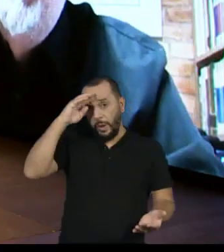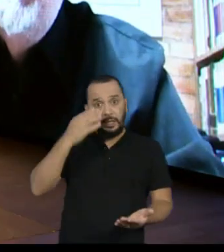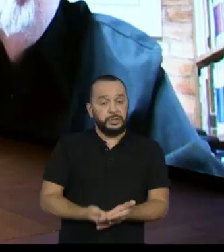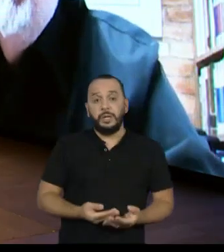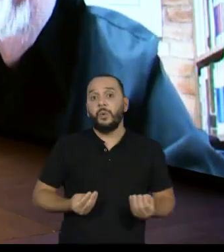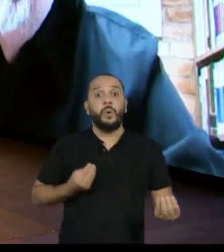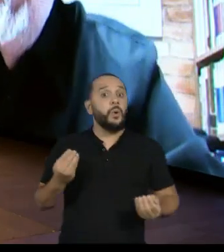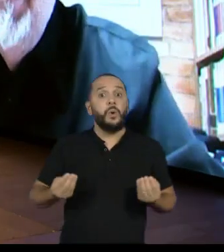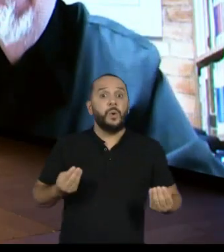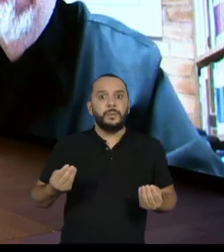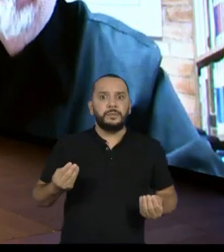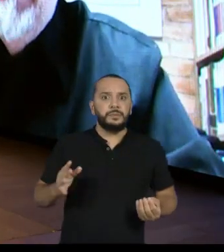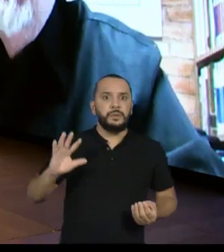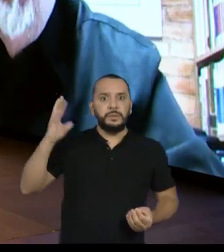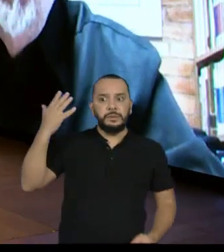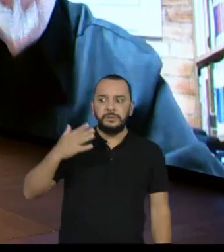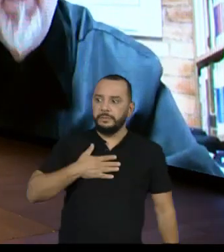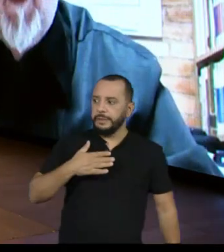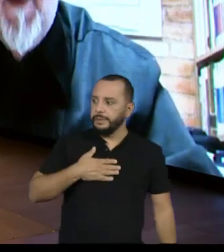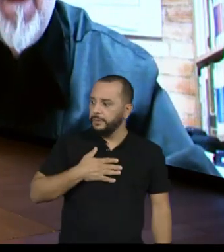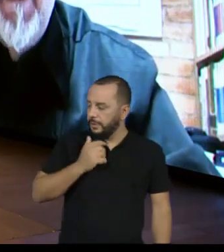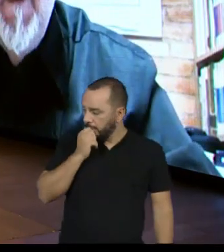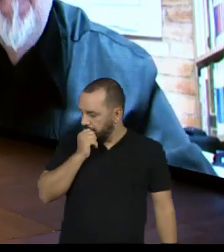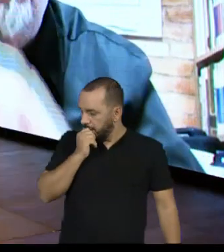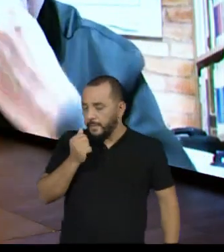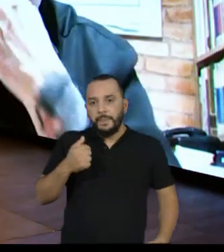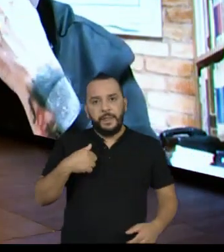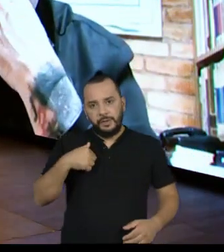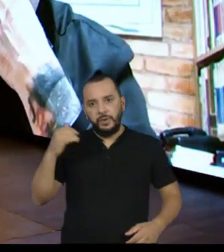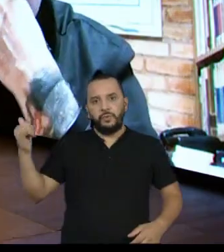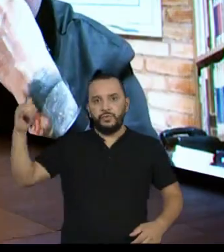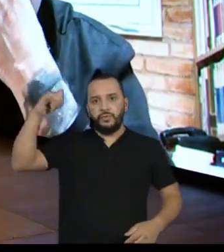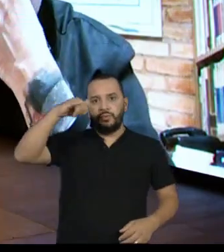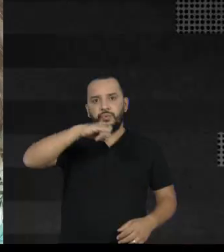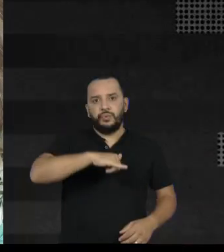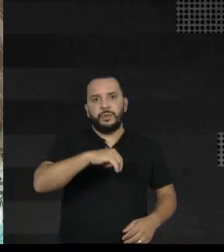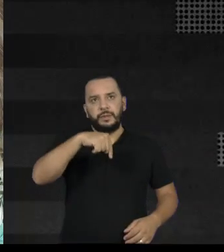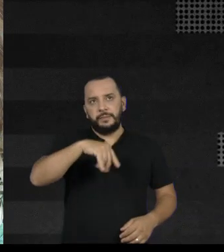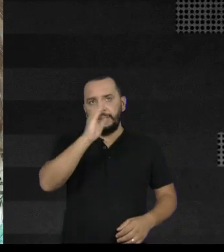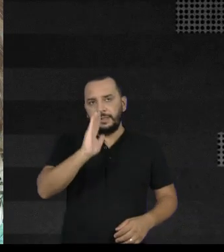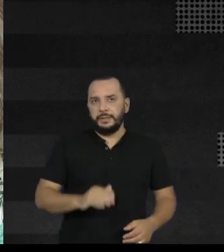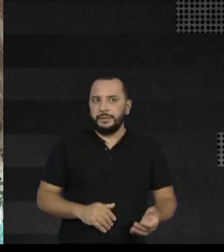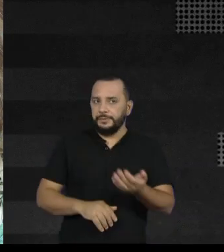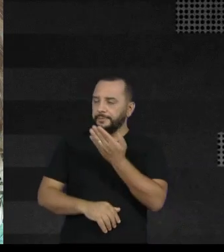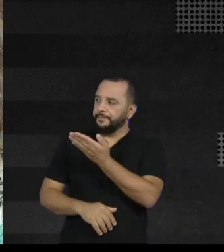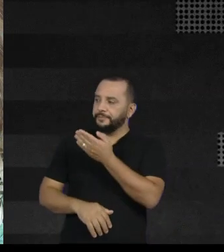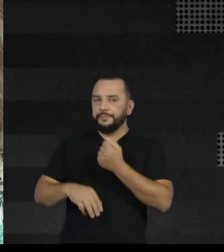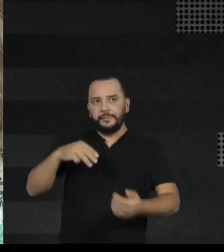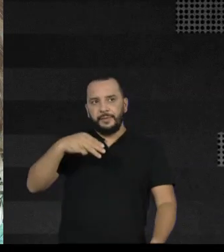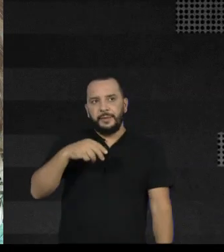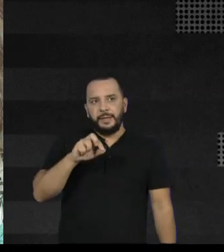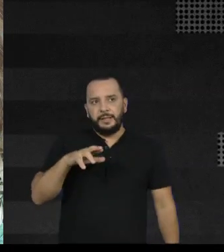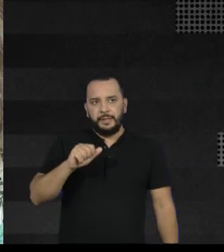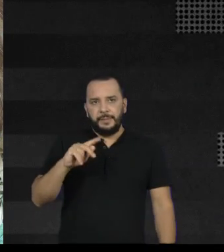ia no ensaio da Royal Shakespeare Company, eu ficava sentado na plateia vendo aqueles homens